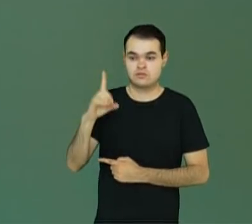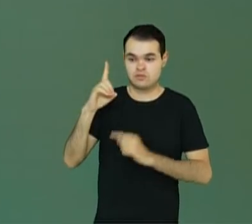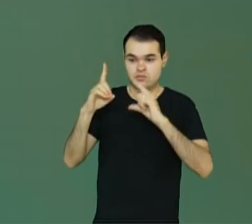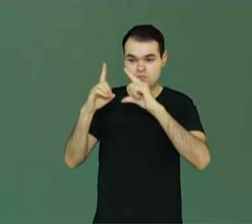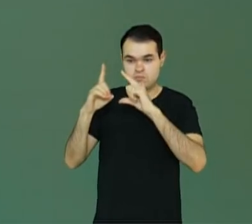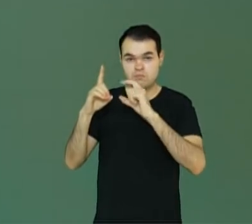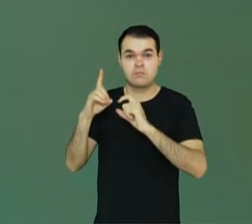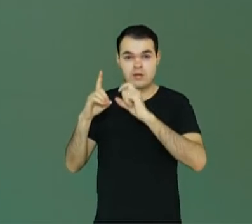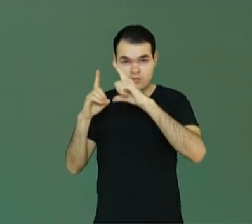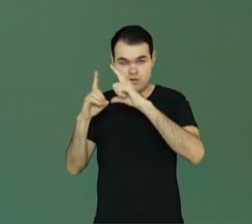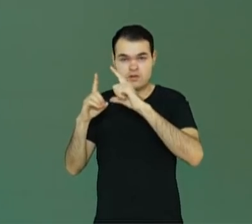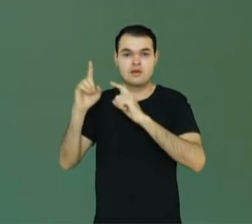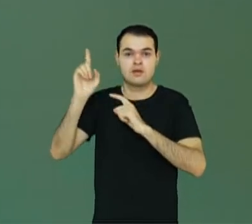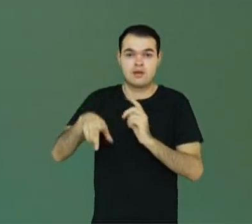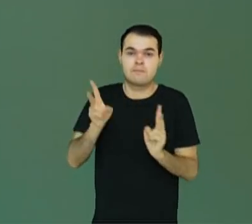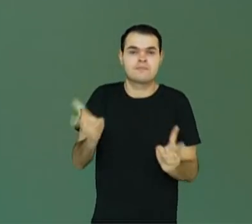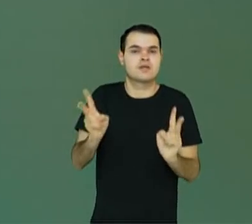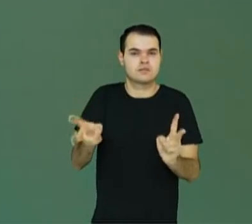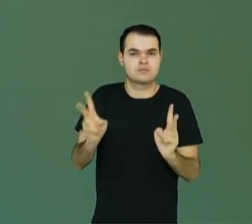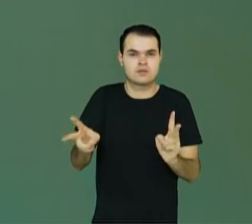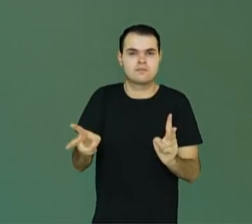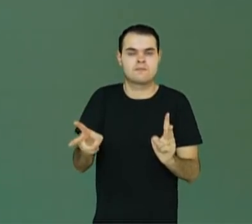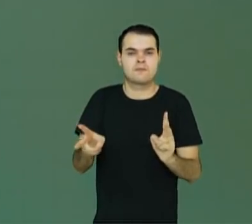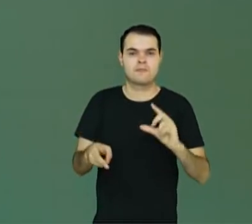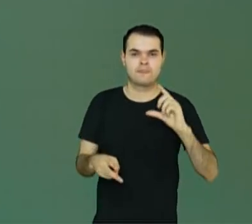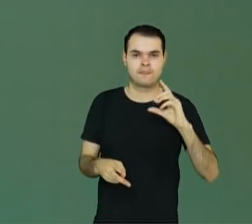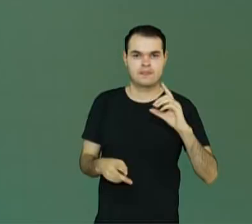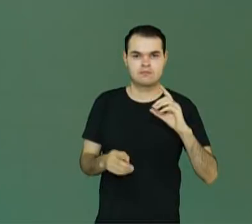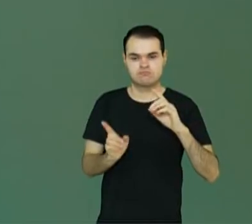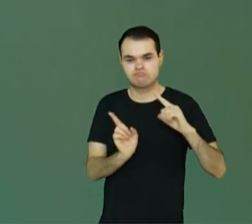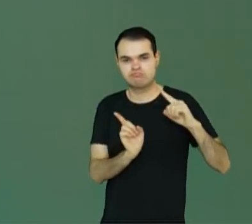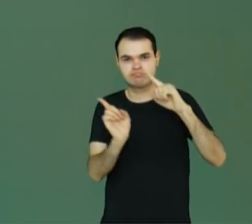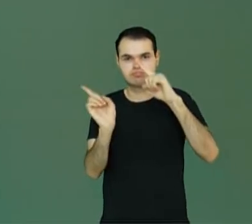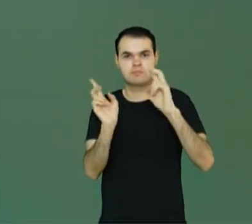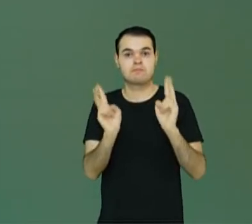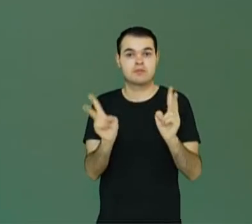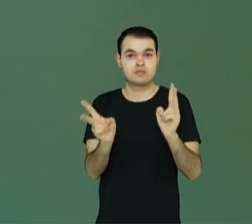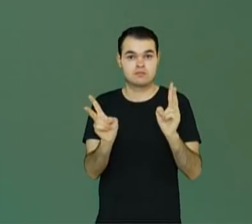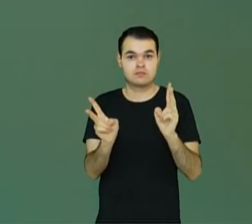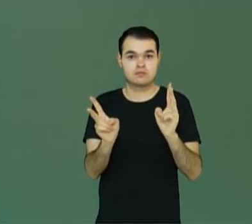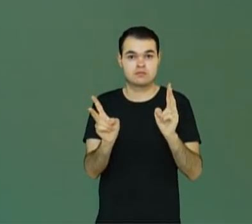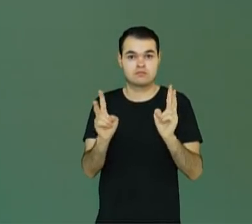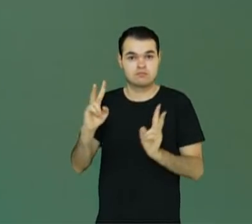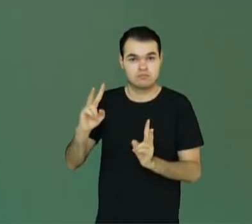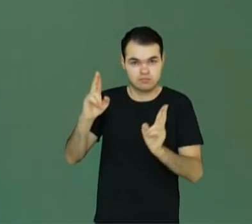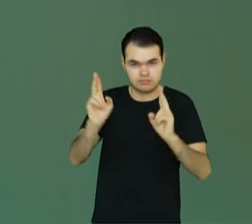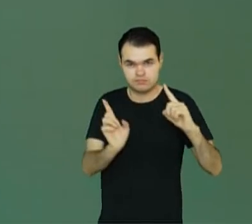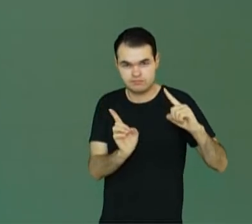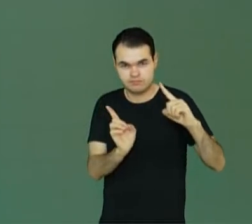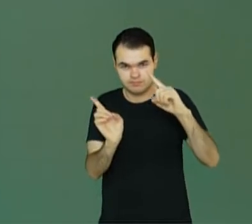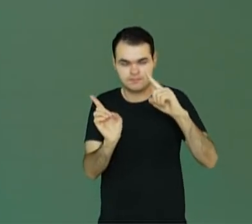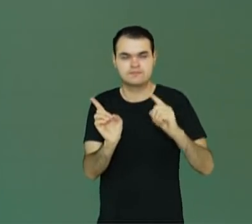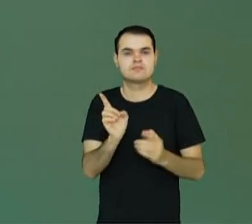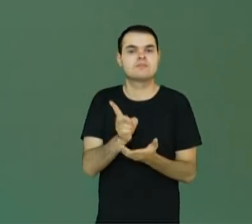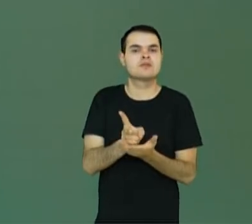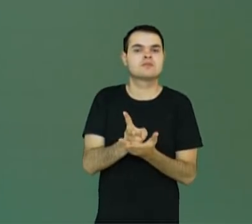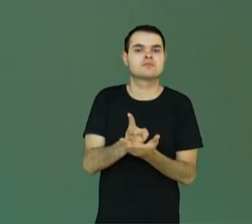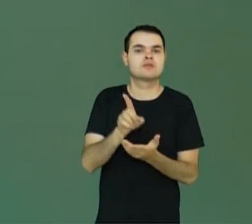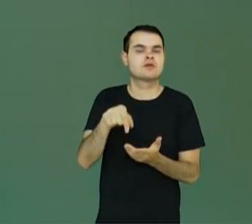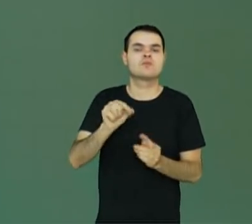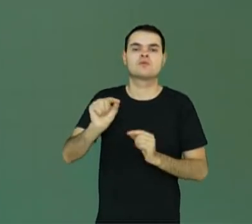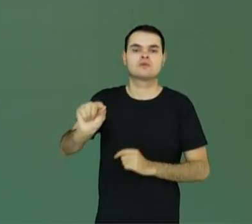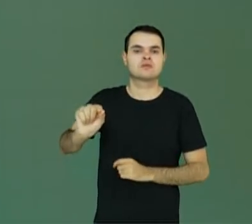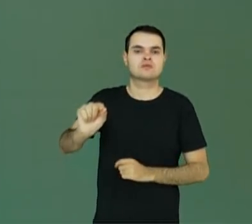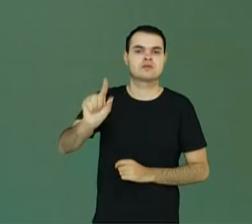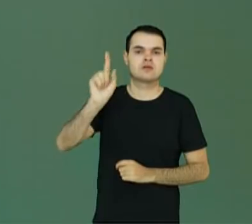dessa diagonal maior, é a mesma que a medida dessa diagonal aqui. Aliás, desse pedaço de diagonal. E esse pedaço de diagonal é exatamente o